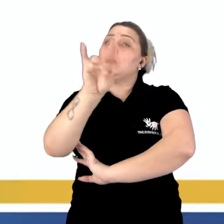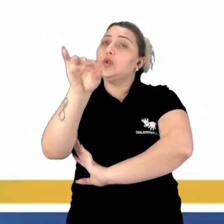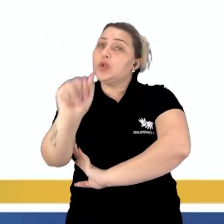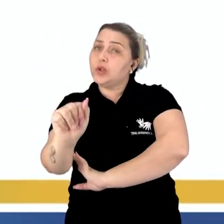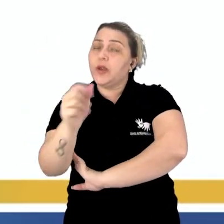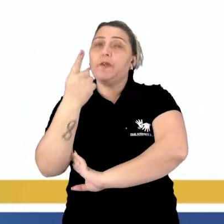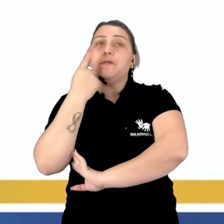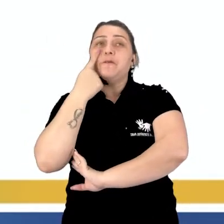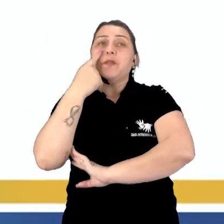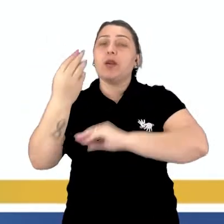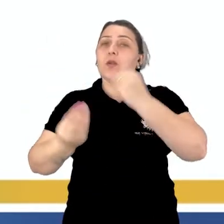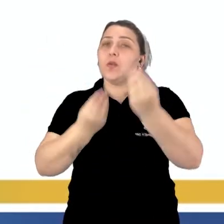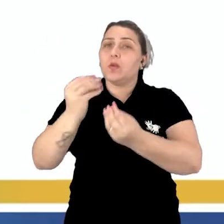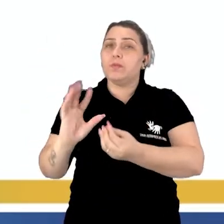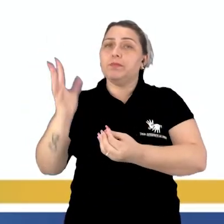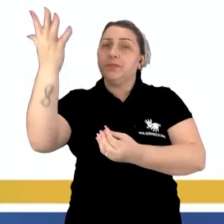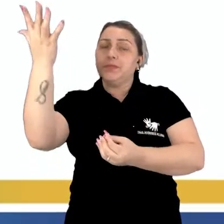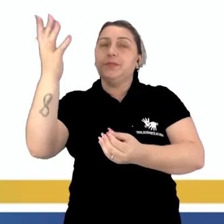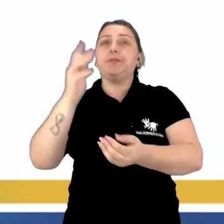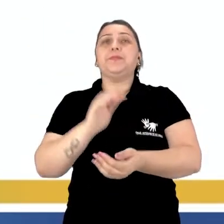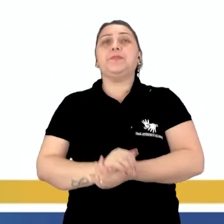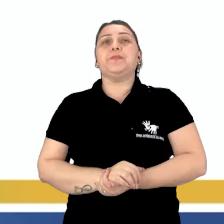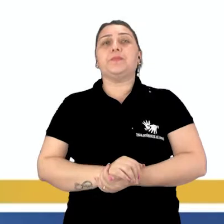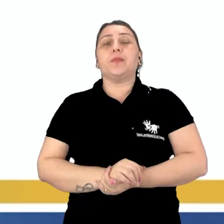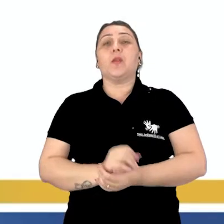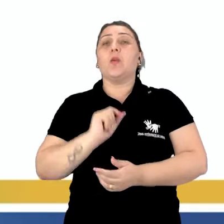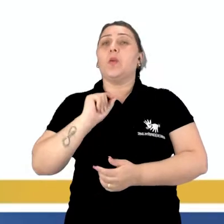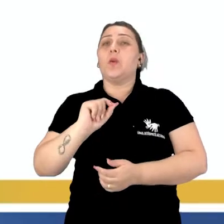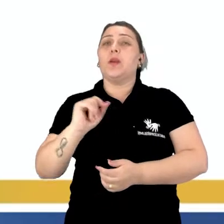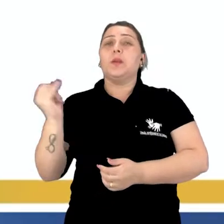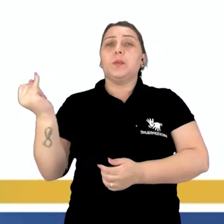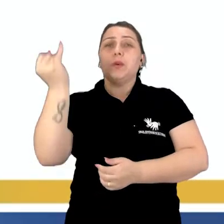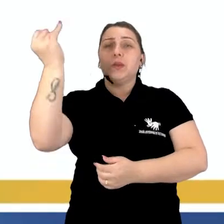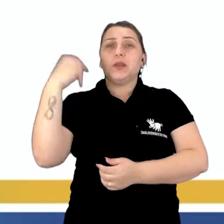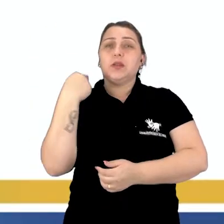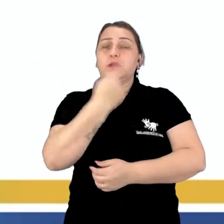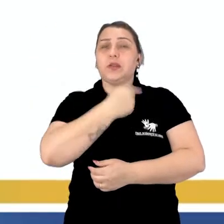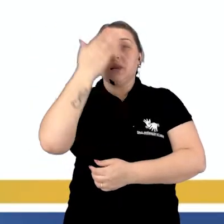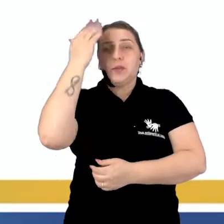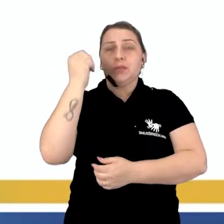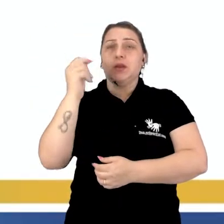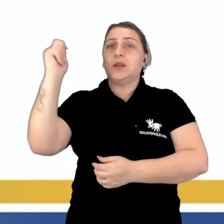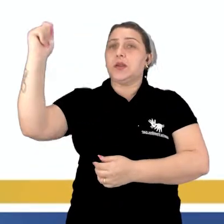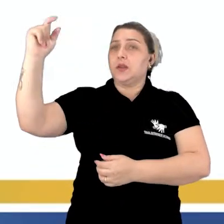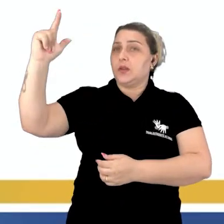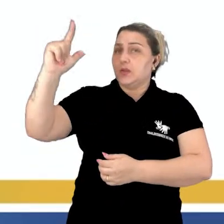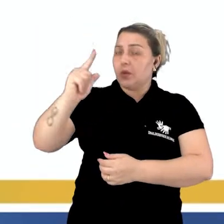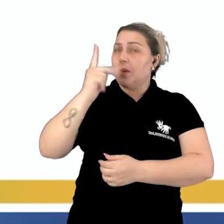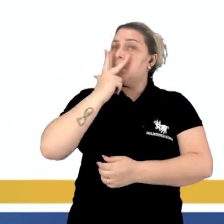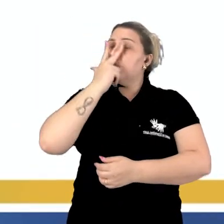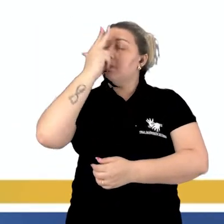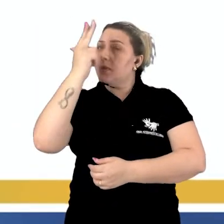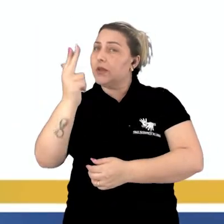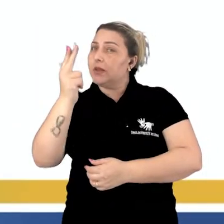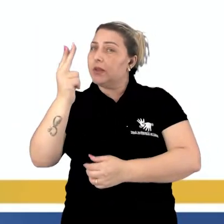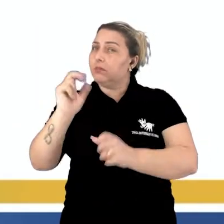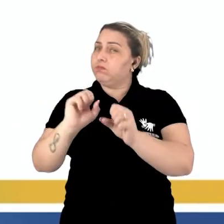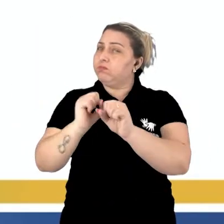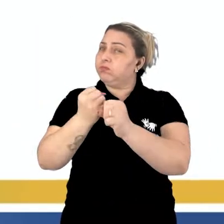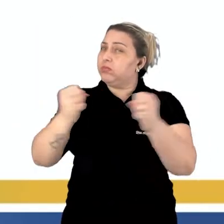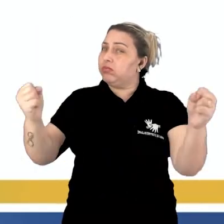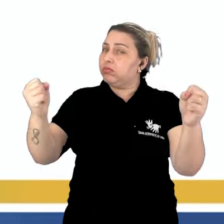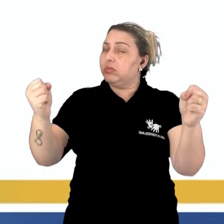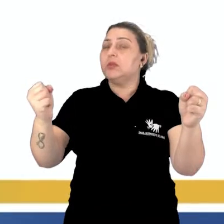gente vai já ver como é que esse processo acontece. E aí o que é importante a gente saber? Que o Sol, apesar de parecer assim tão